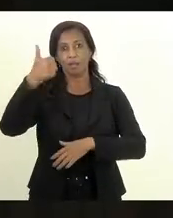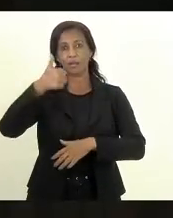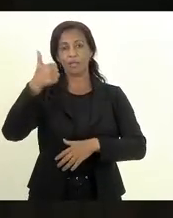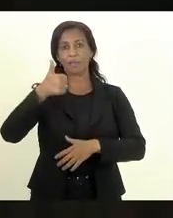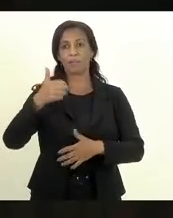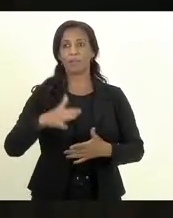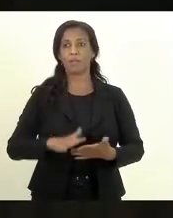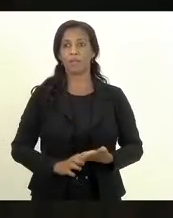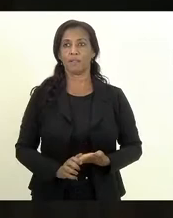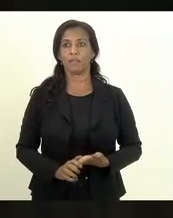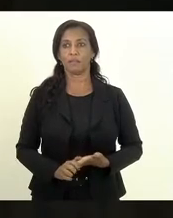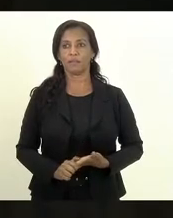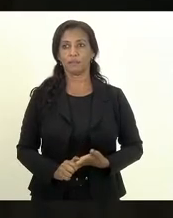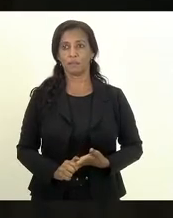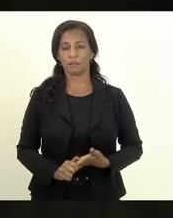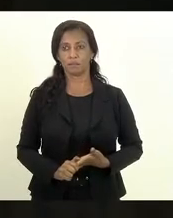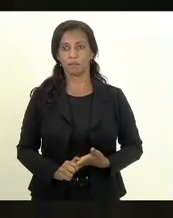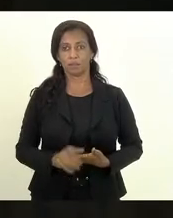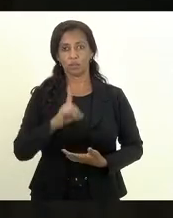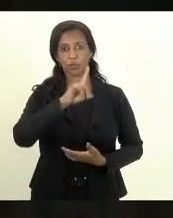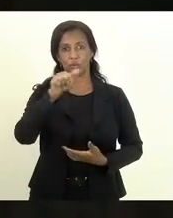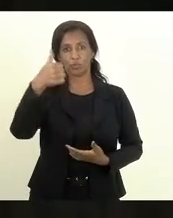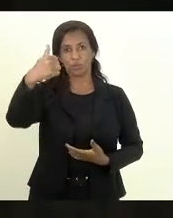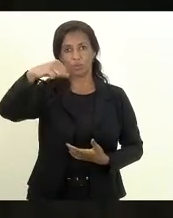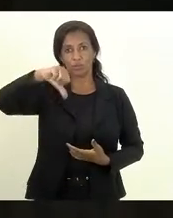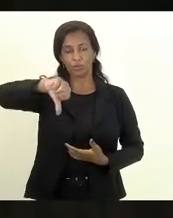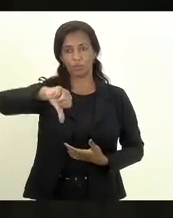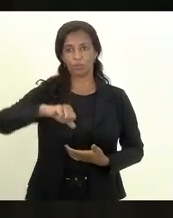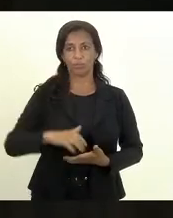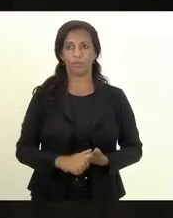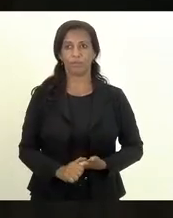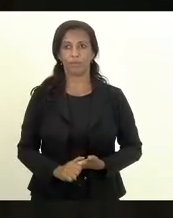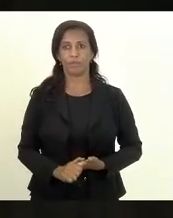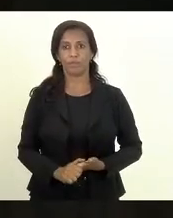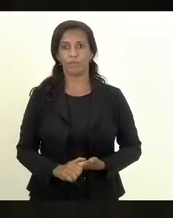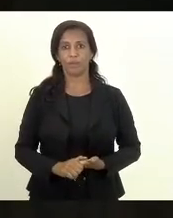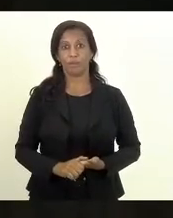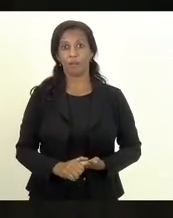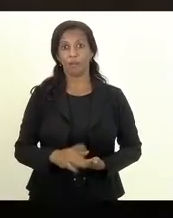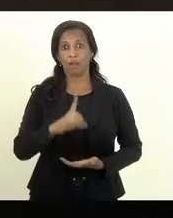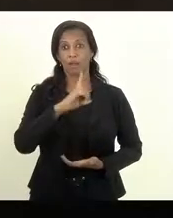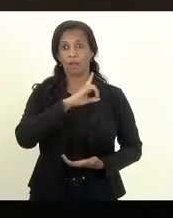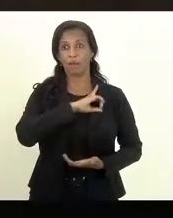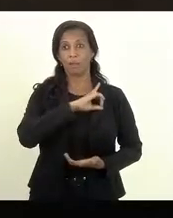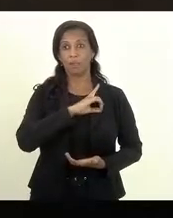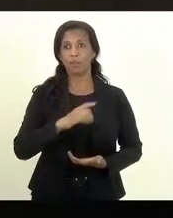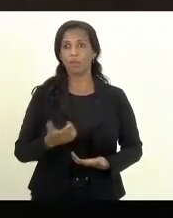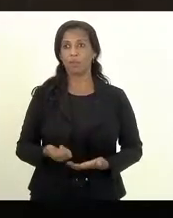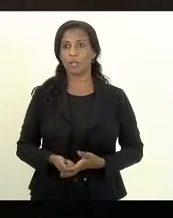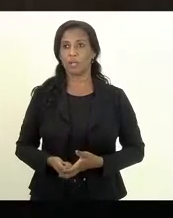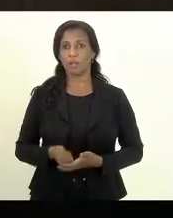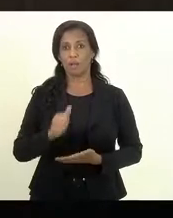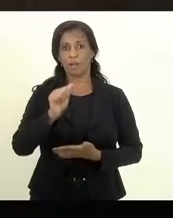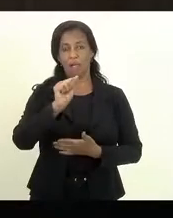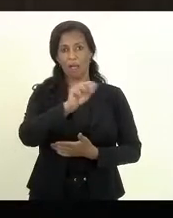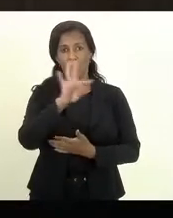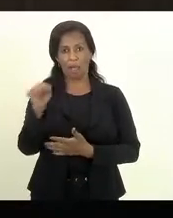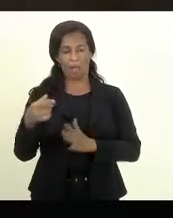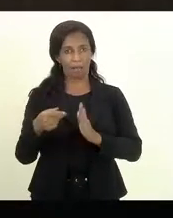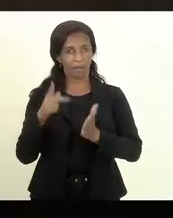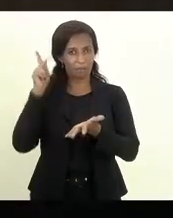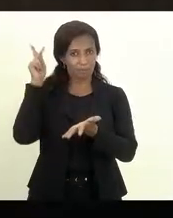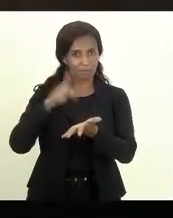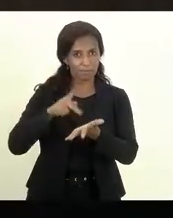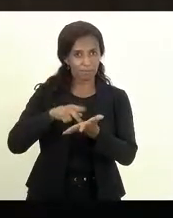extraordinária do dia 19, primeira e única. Deputada Marta Rocha. A ata reflete com